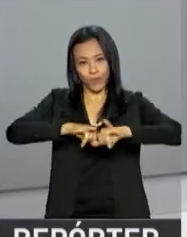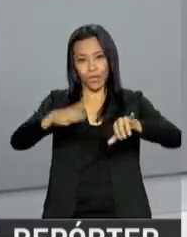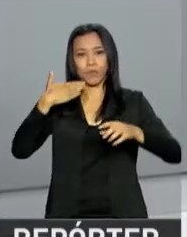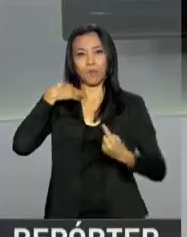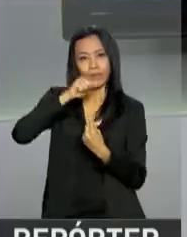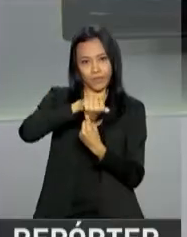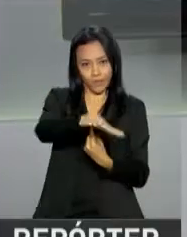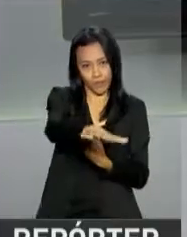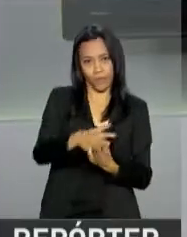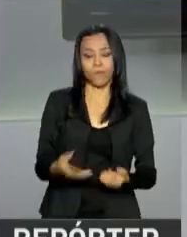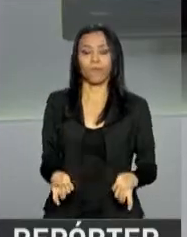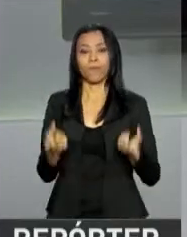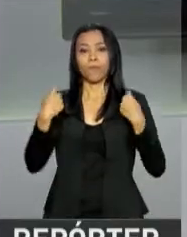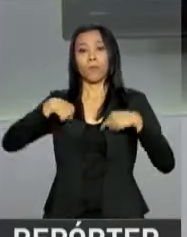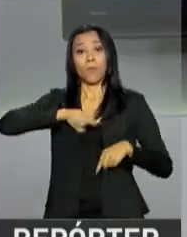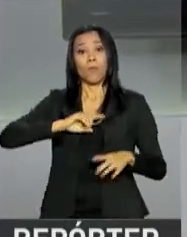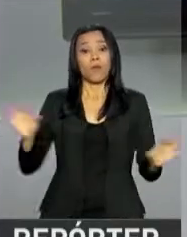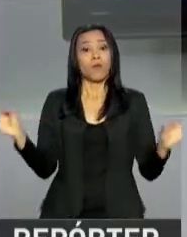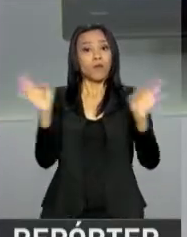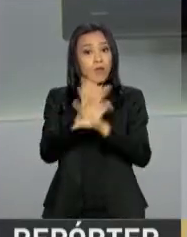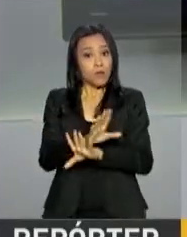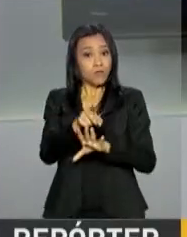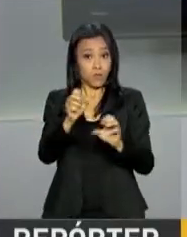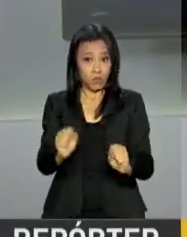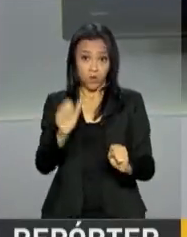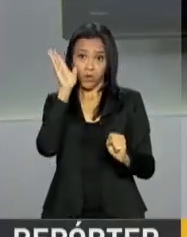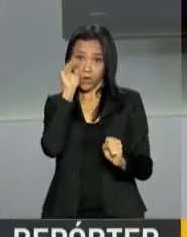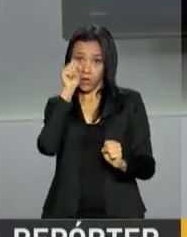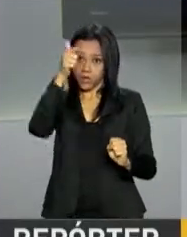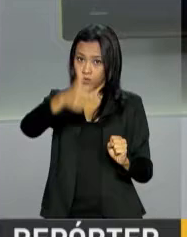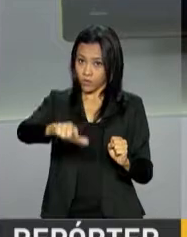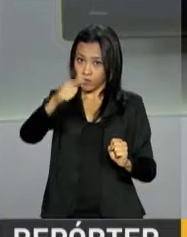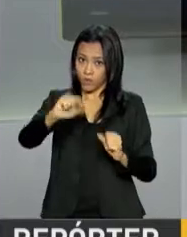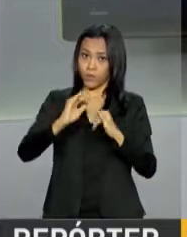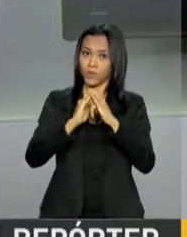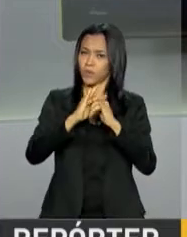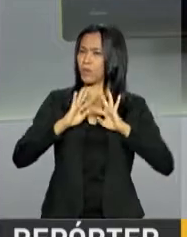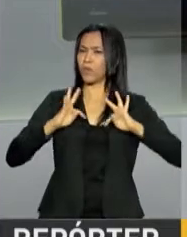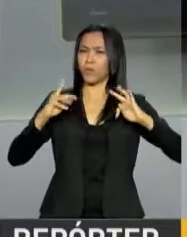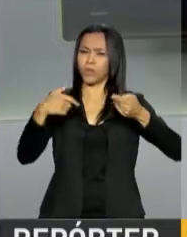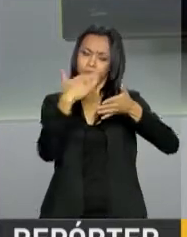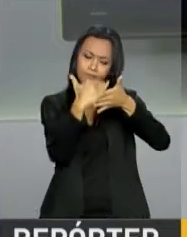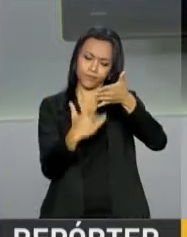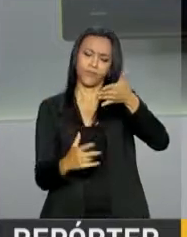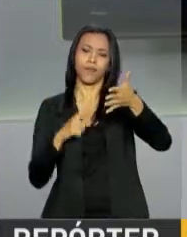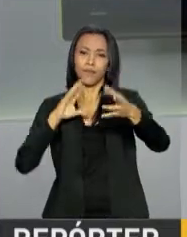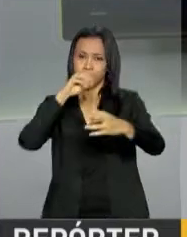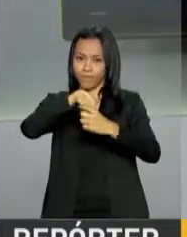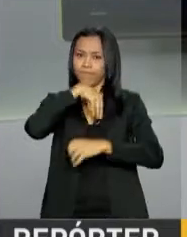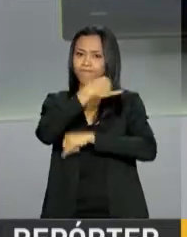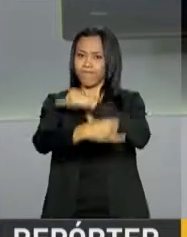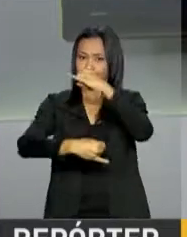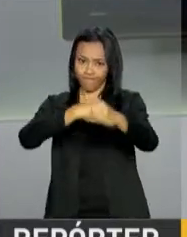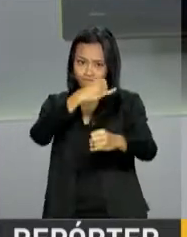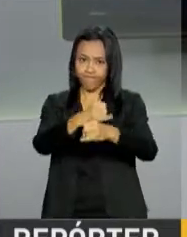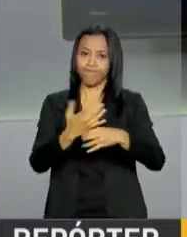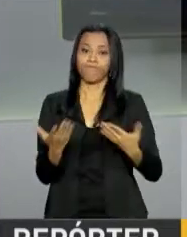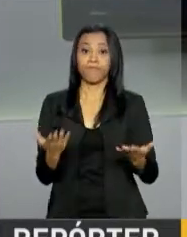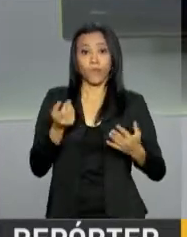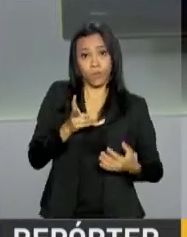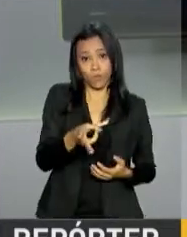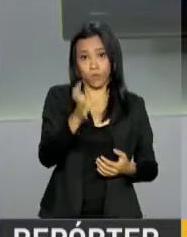central nós ficamos por aqui você pode rever as reportagens no youtube toda nossa programação também está na página da nbr na